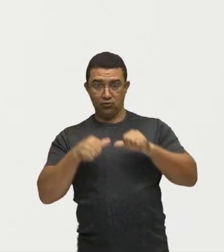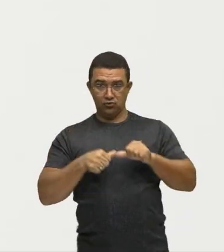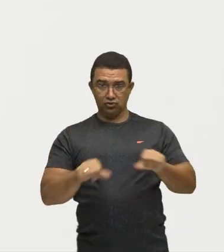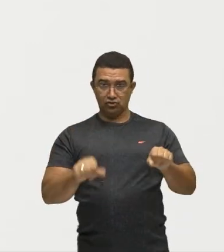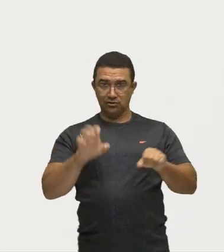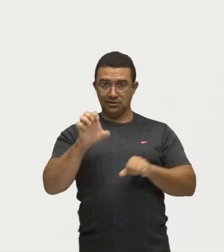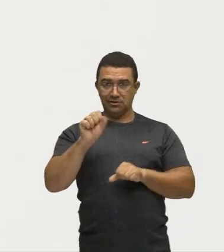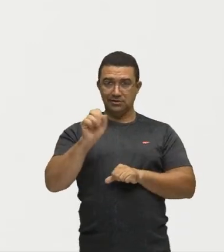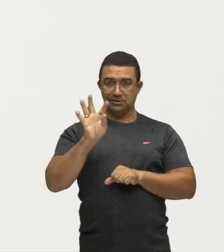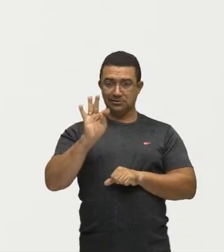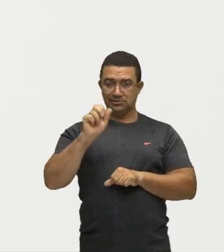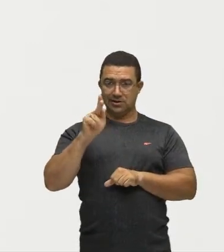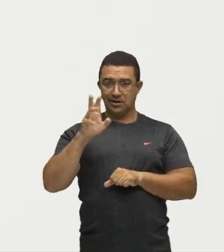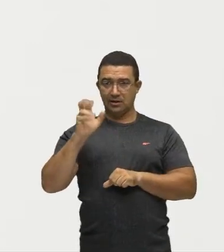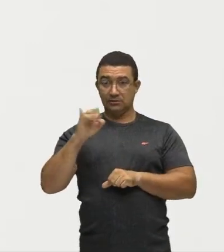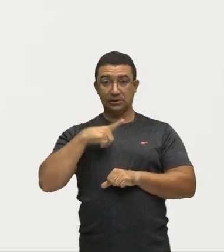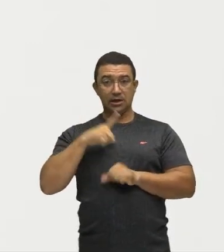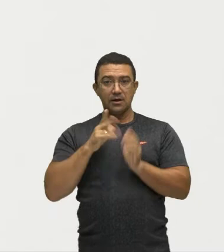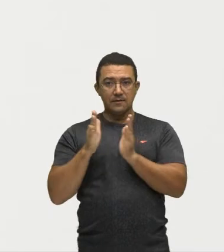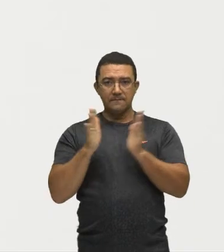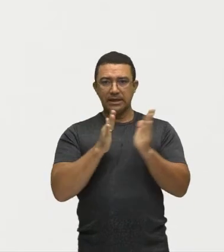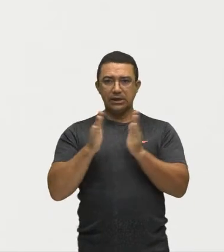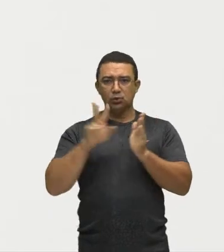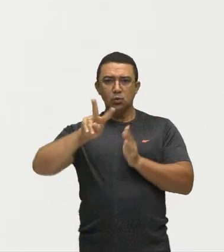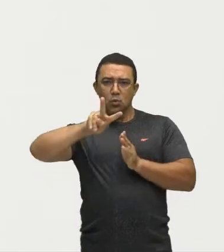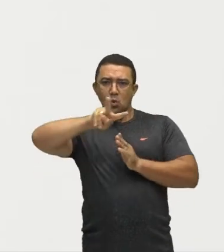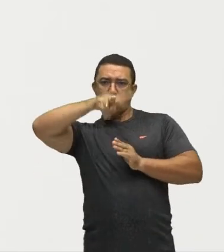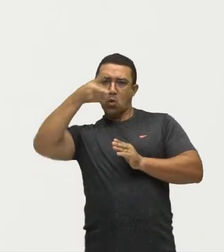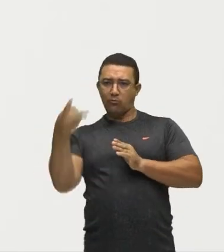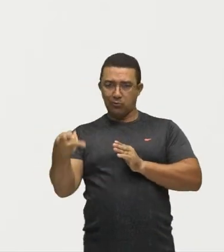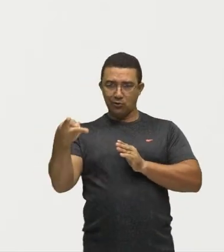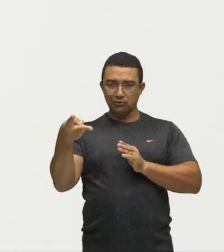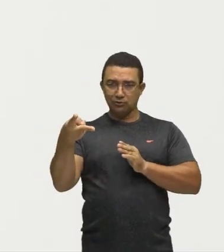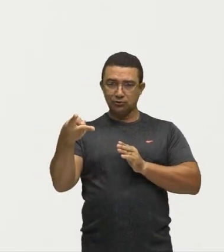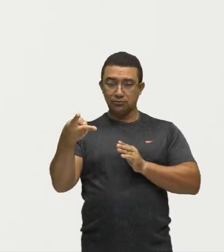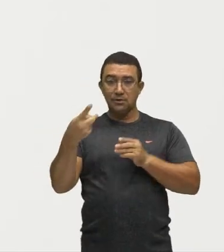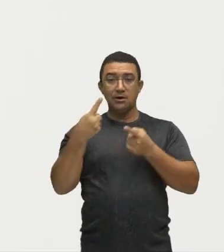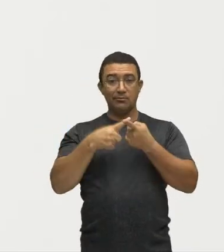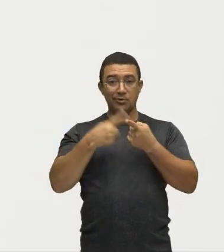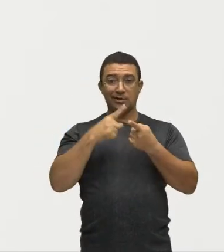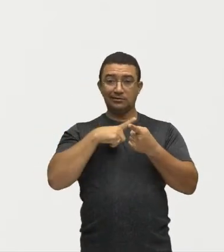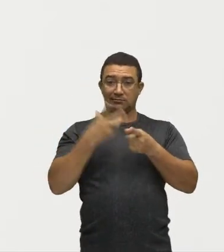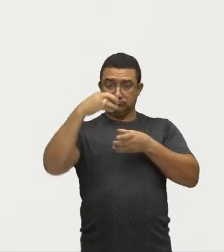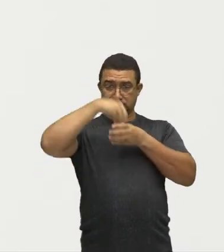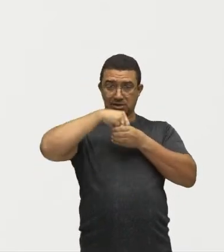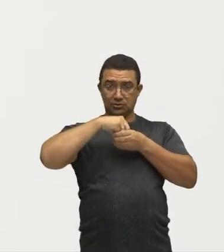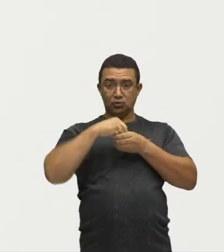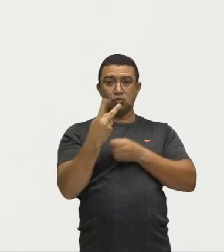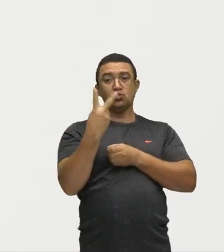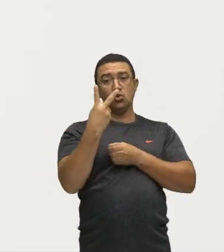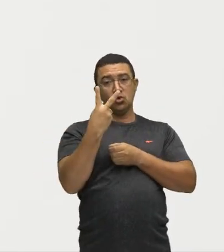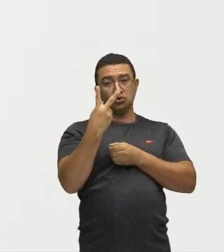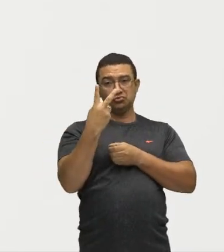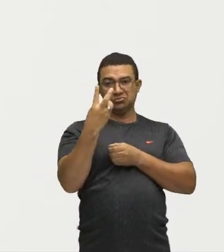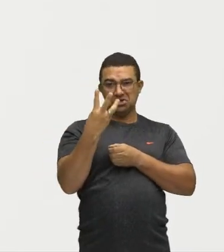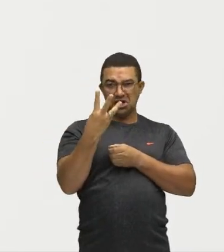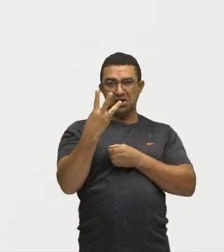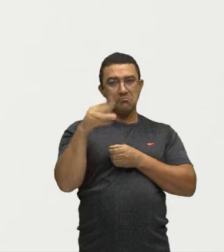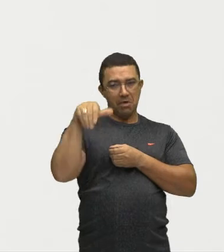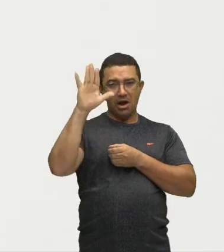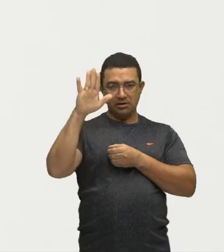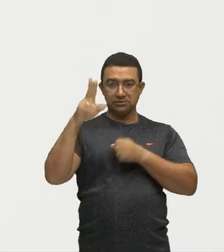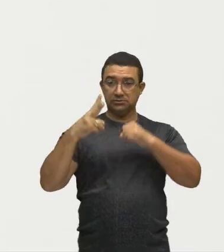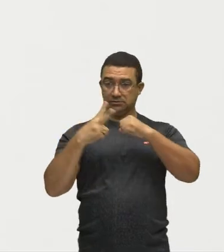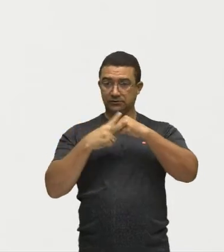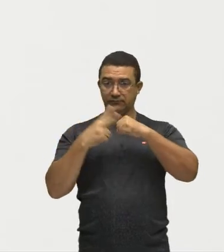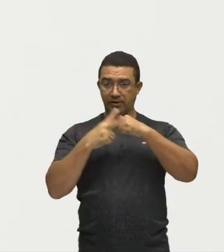período composto por 2 orações. Muito bem. O que diz o conceito do